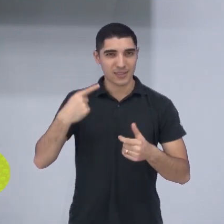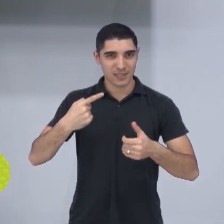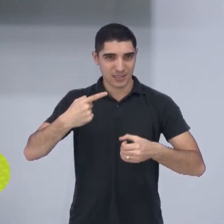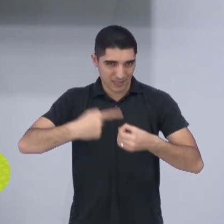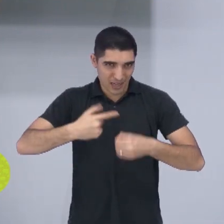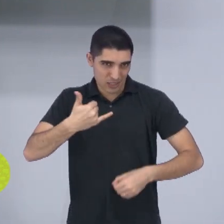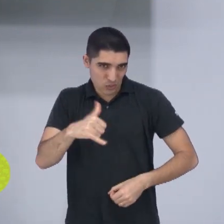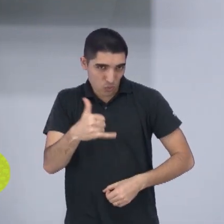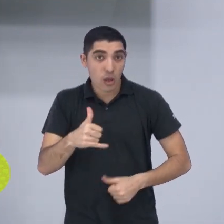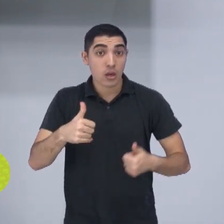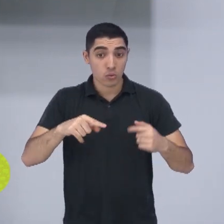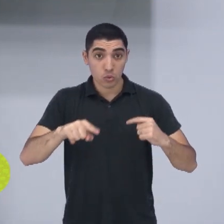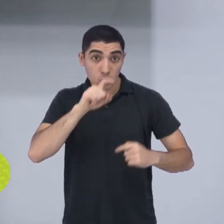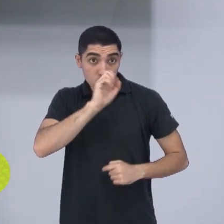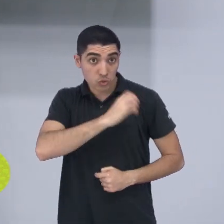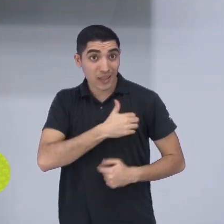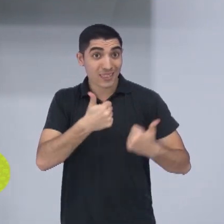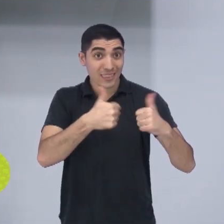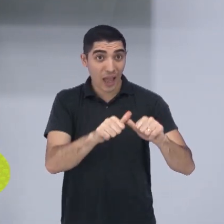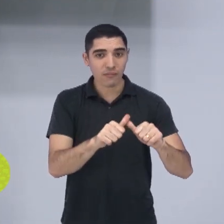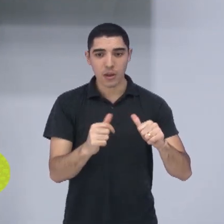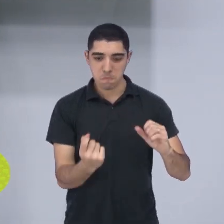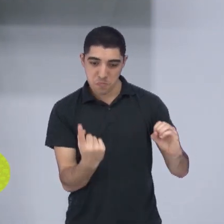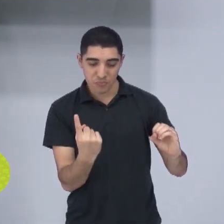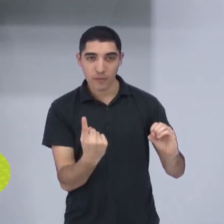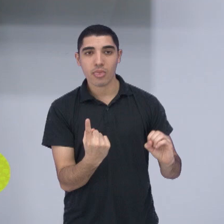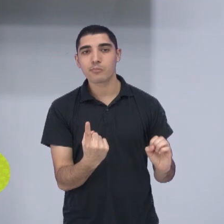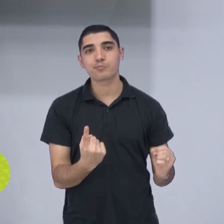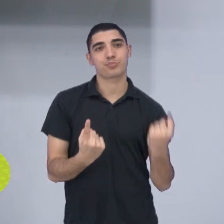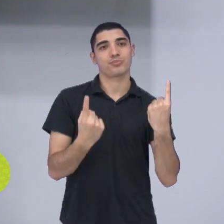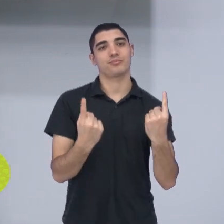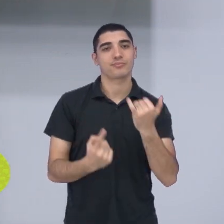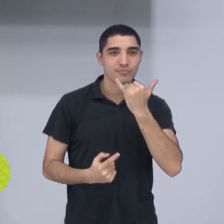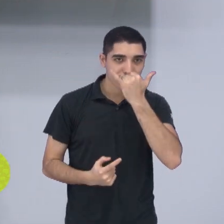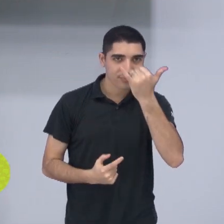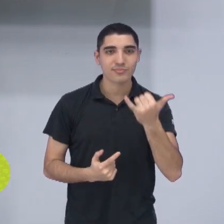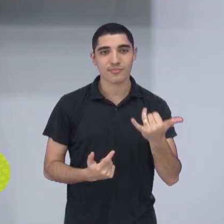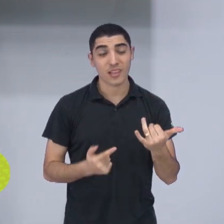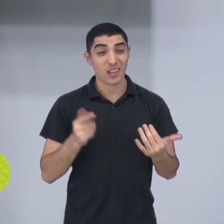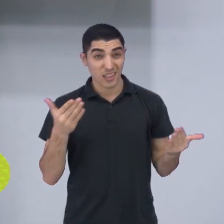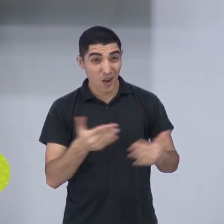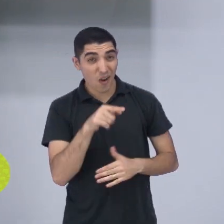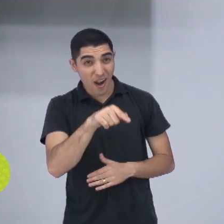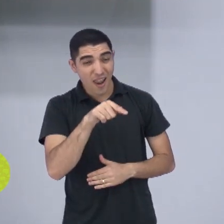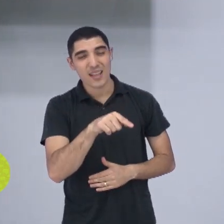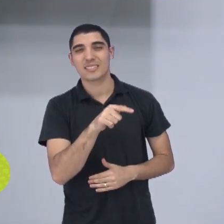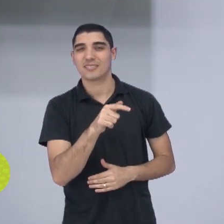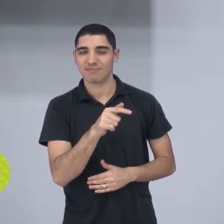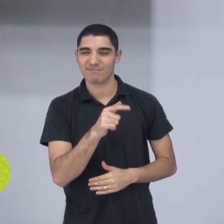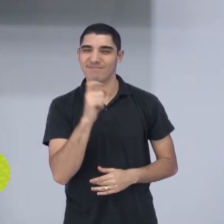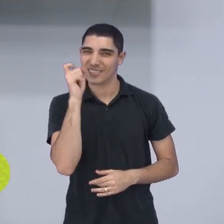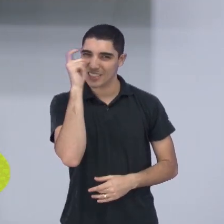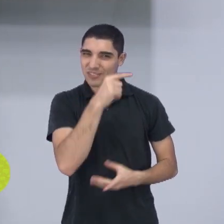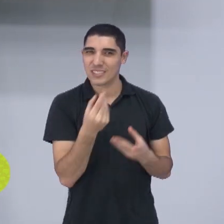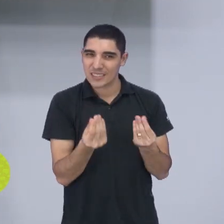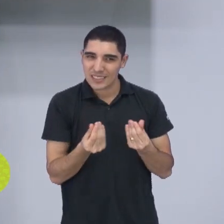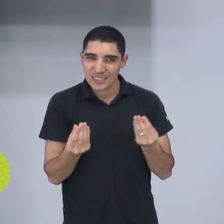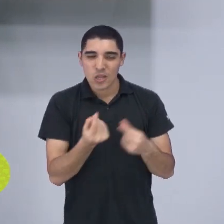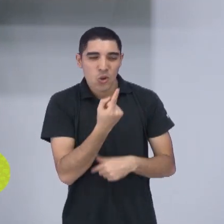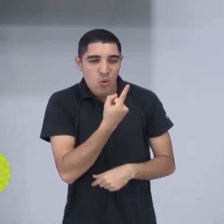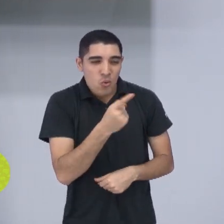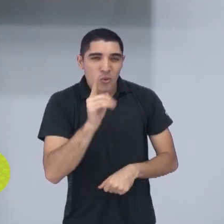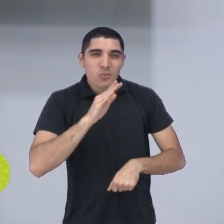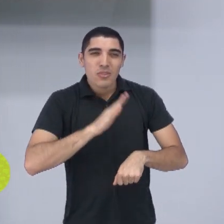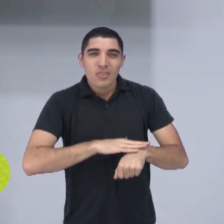empatar, acho que contra o Ituano, acho que foi no primeiro tempo ainda. E essa mais doído, né? Assim como foi no último lance decidido o jogo do